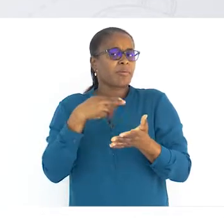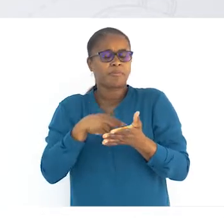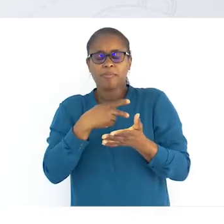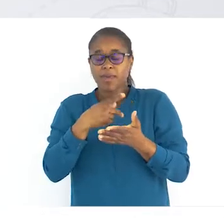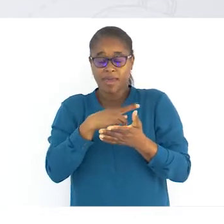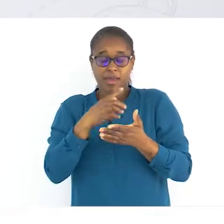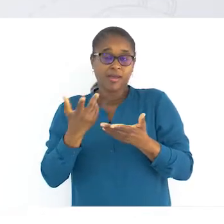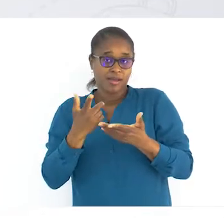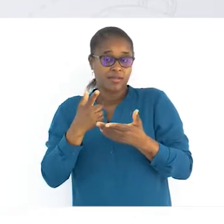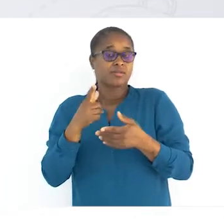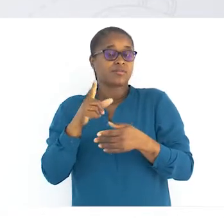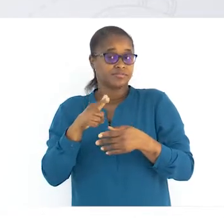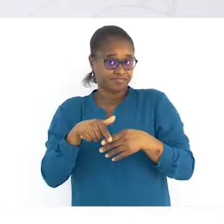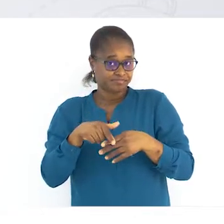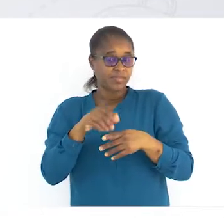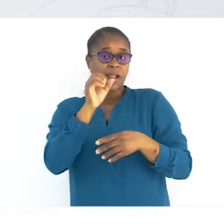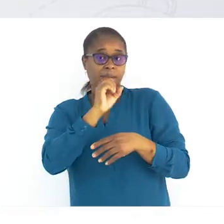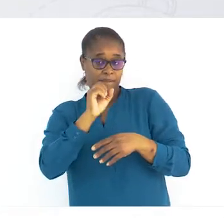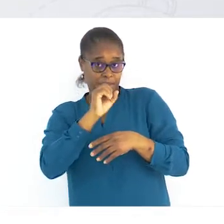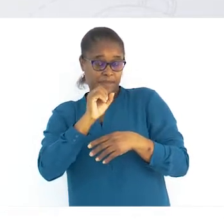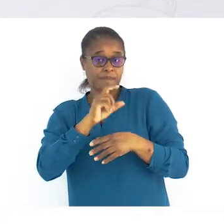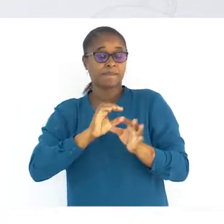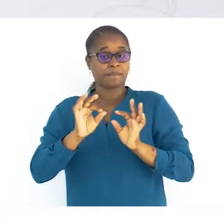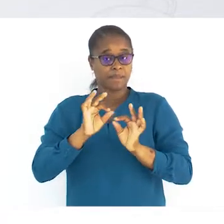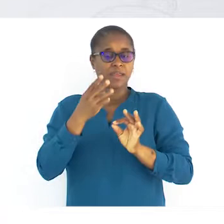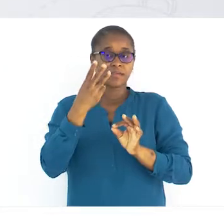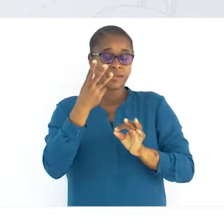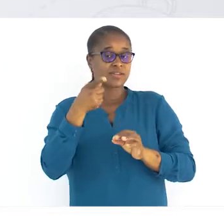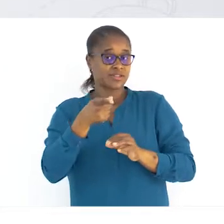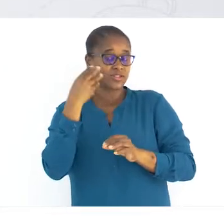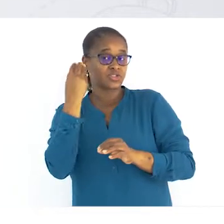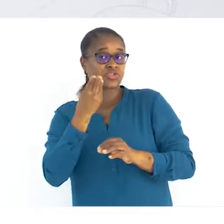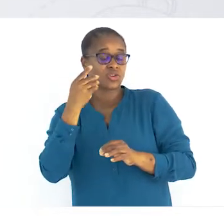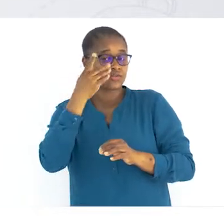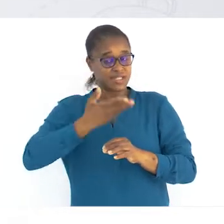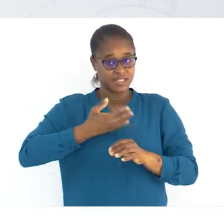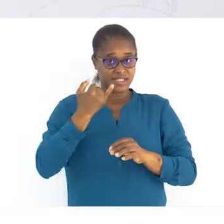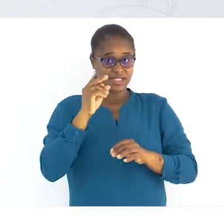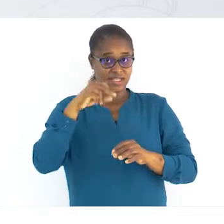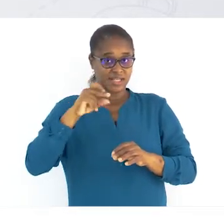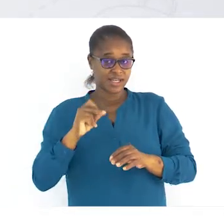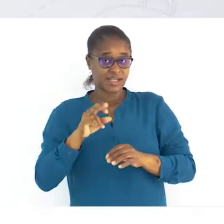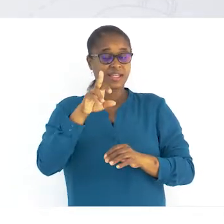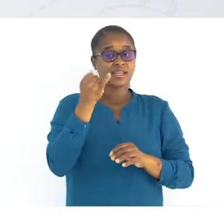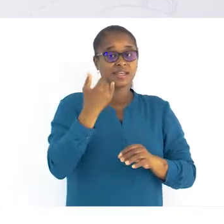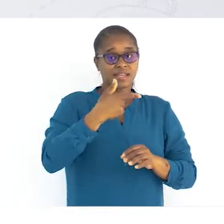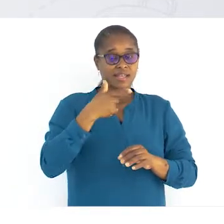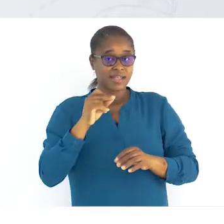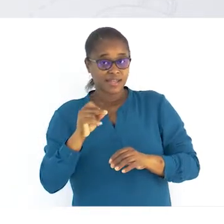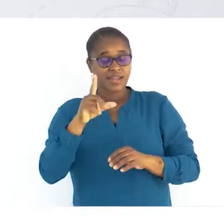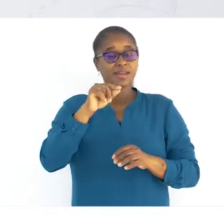para o casting, 3 desses jovens, Diana, Rita e André,